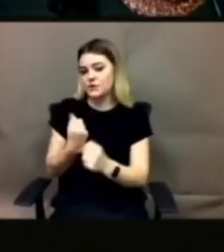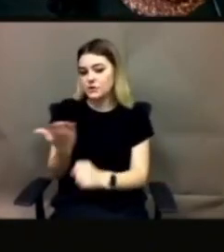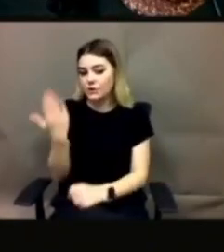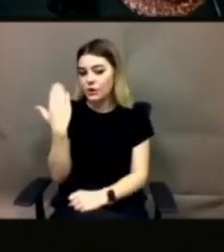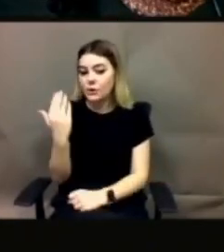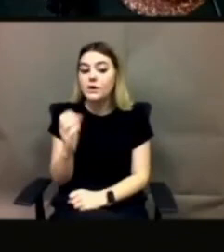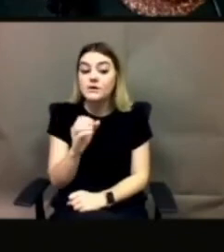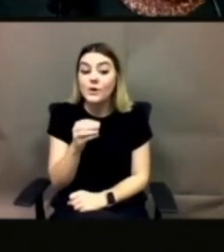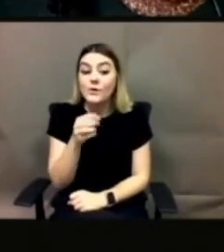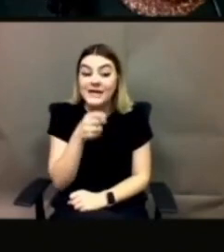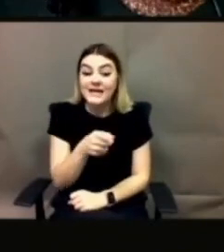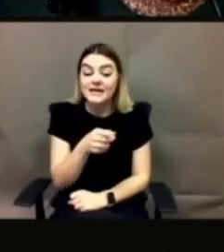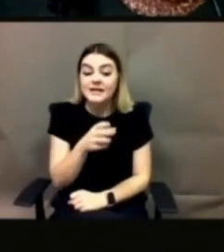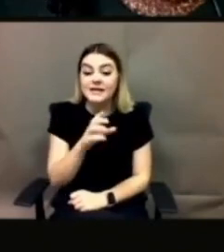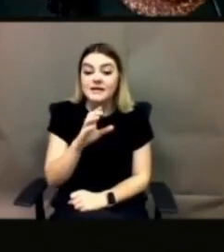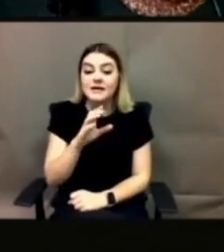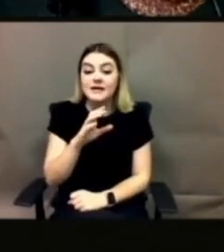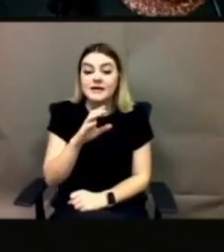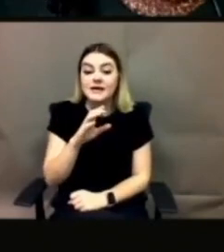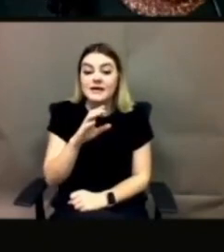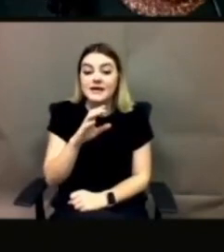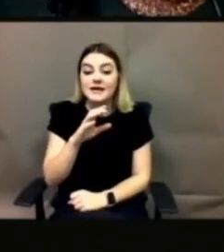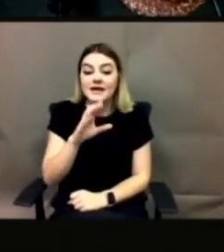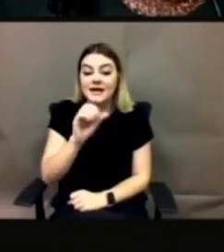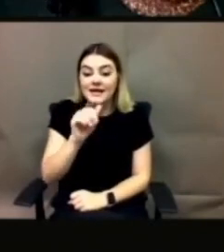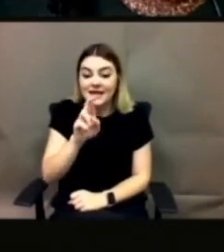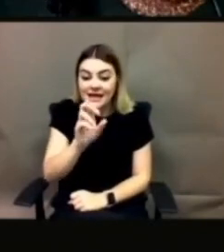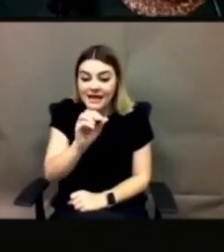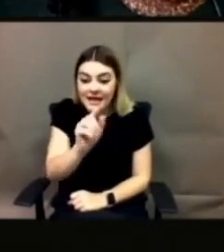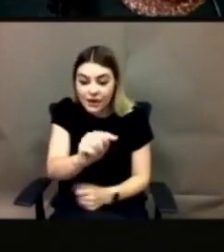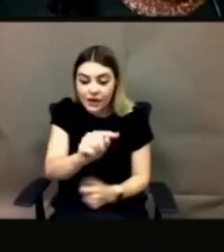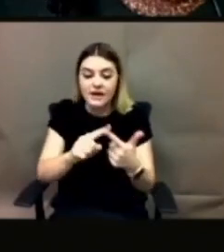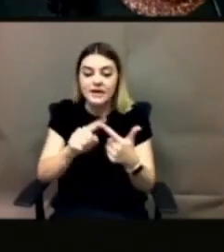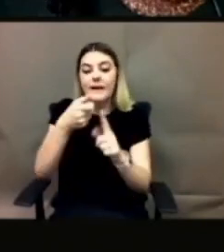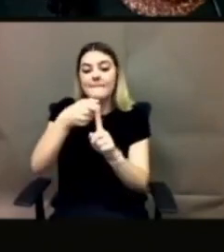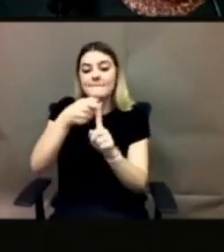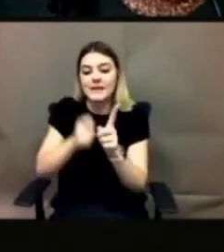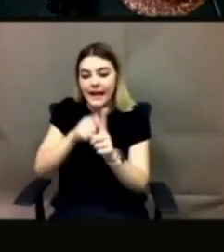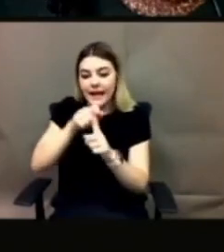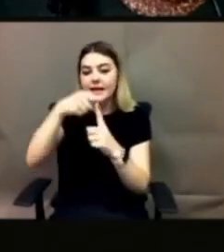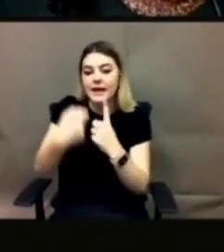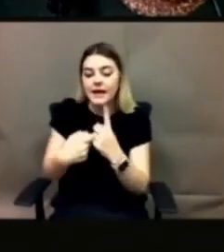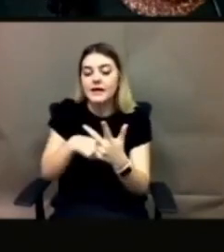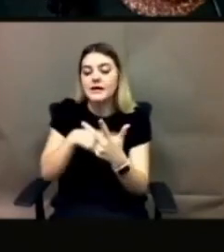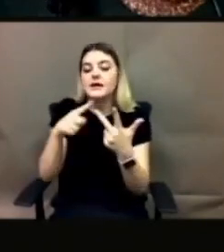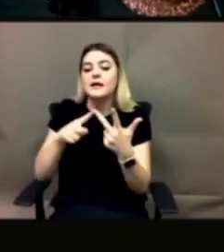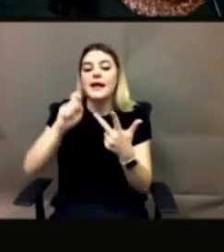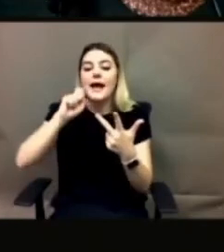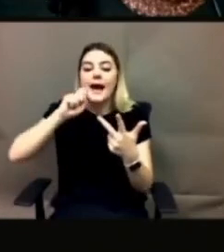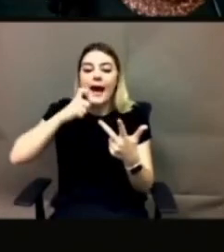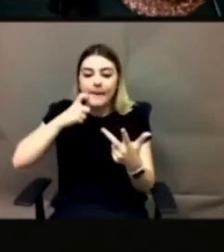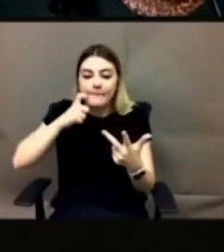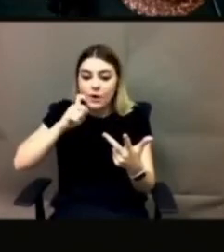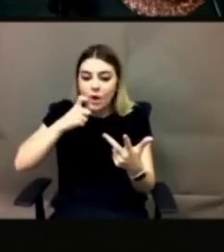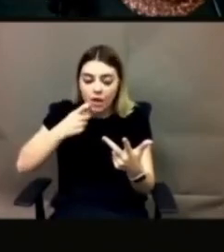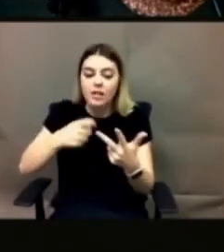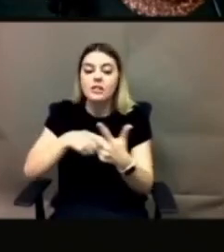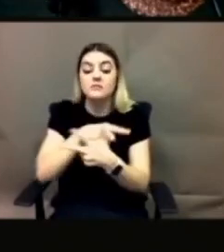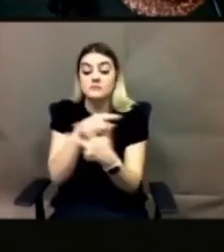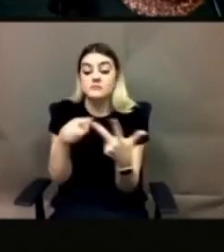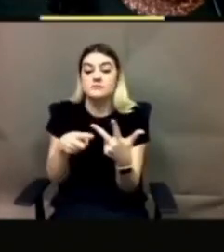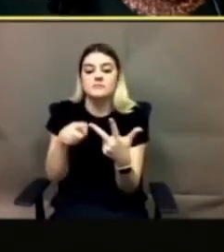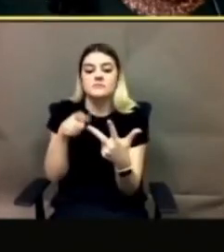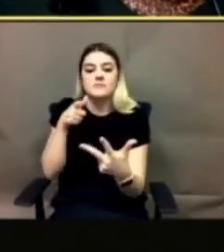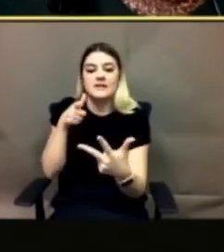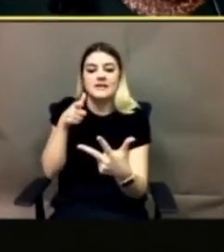Para contar o que eles gostavam. Então eles conectaram uma maçã, uma banana e uma cenoura. E